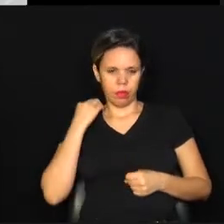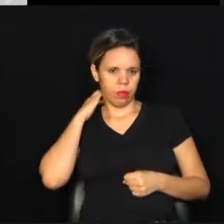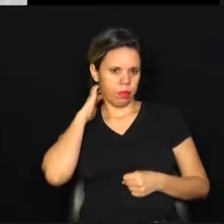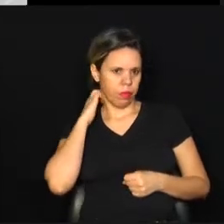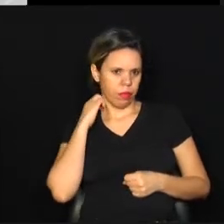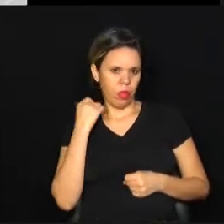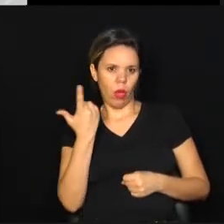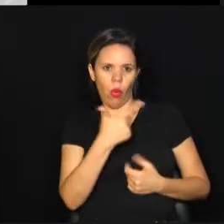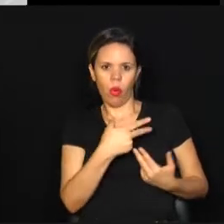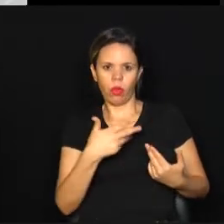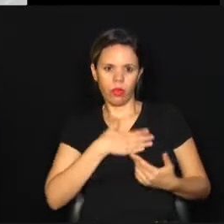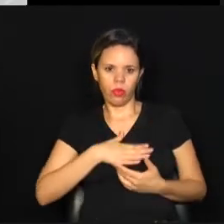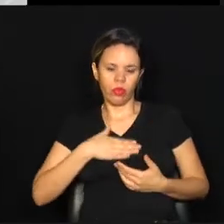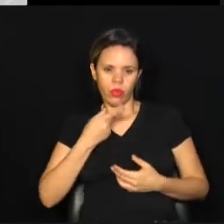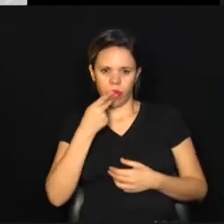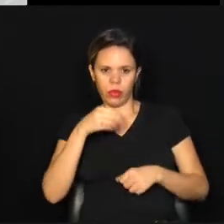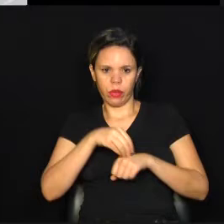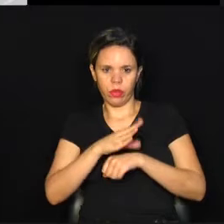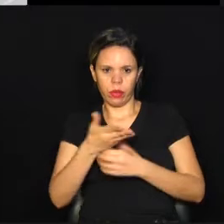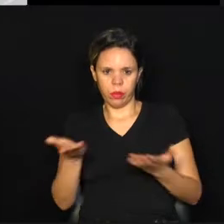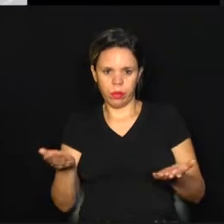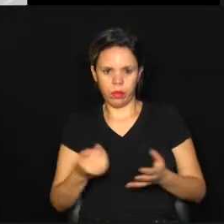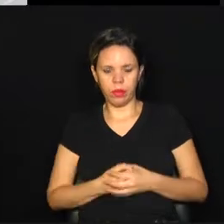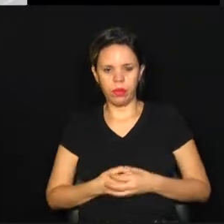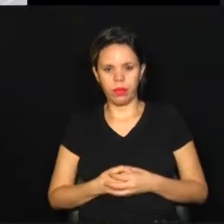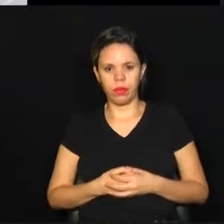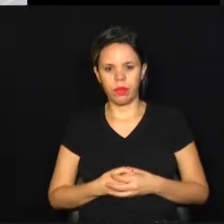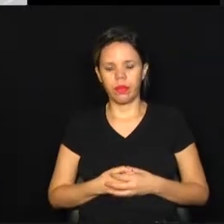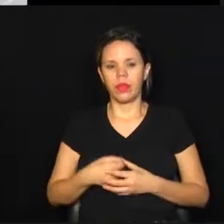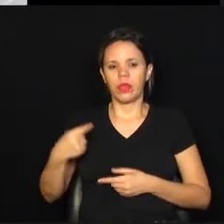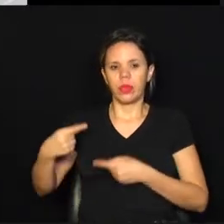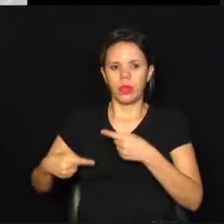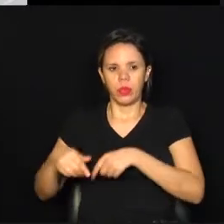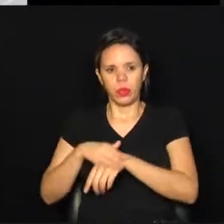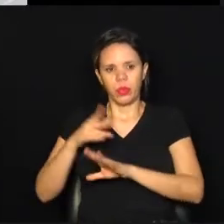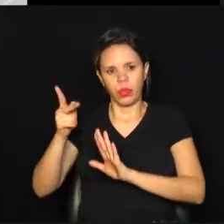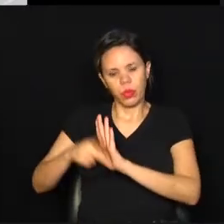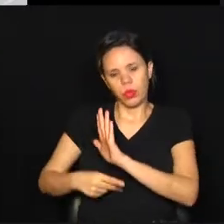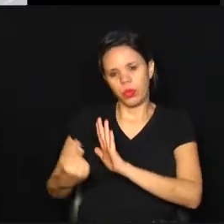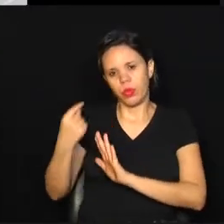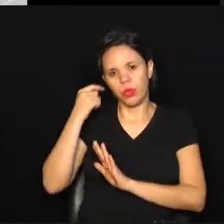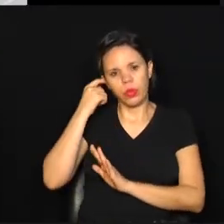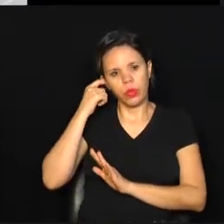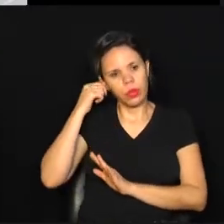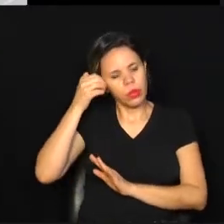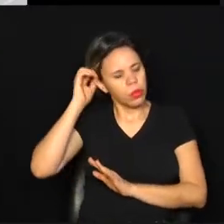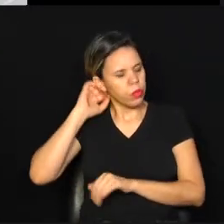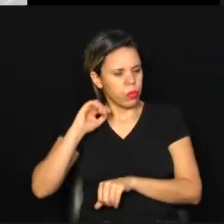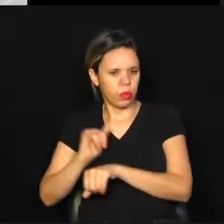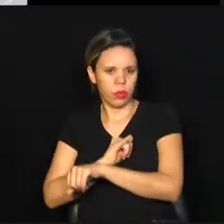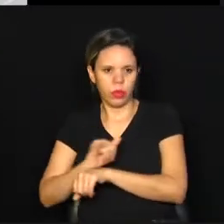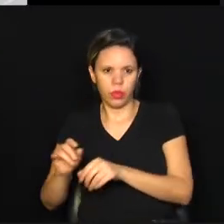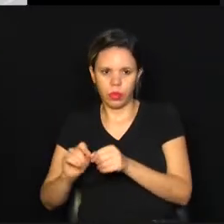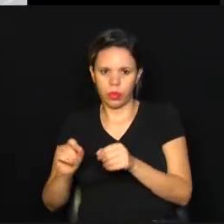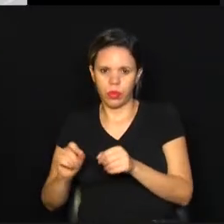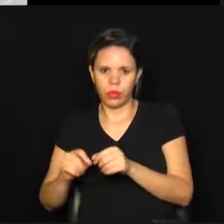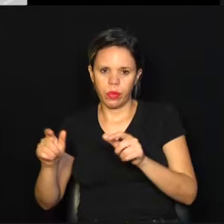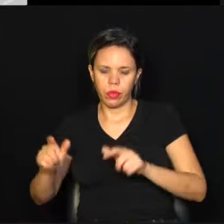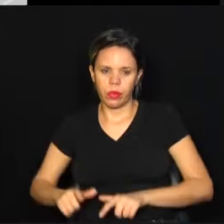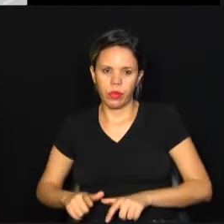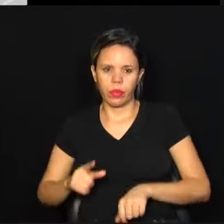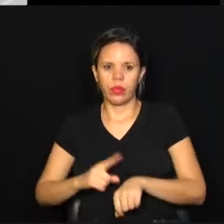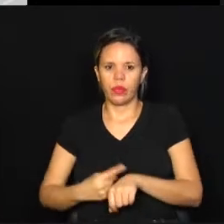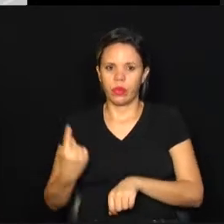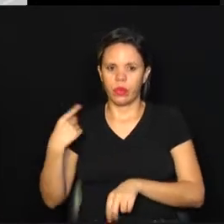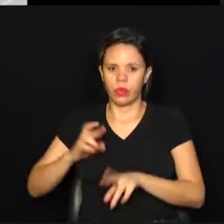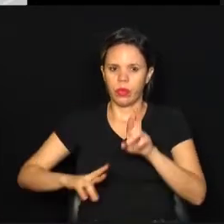Uma outra coisa que eu gostaria de trazer para vocês foi um debate dos projetos urbanos estratégicos que a gente fez ali no momento